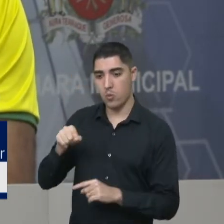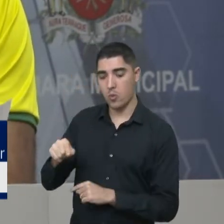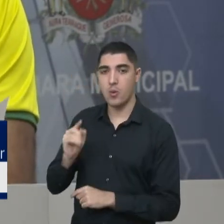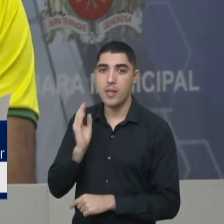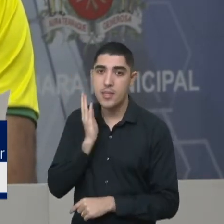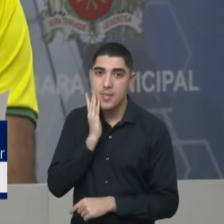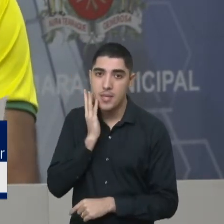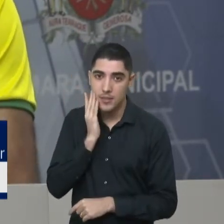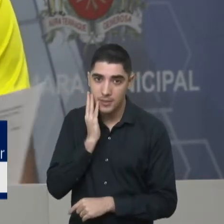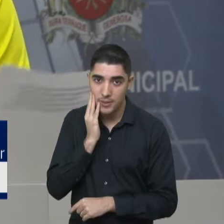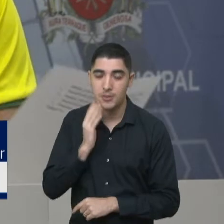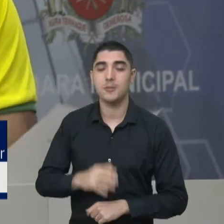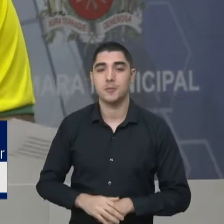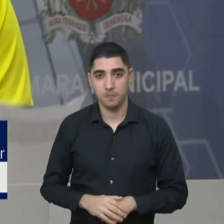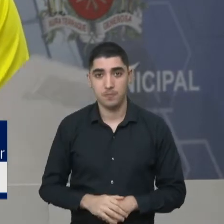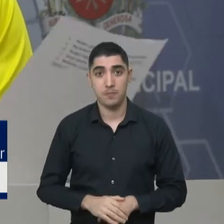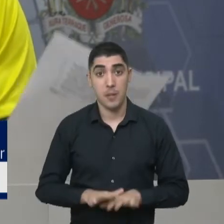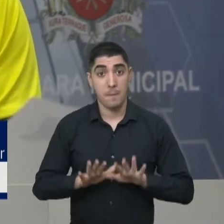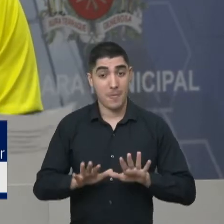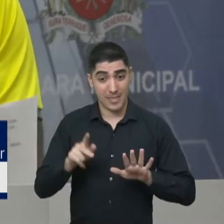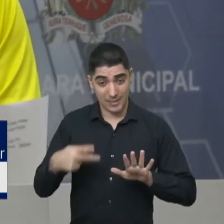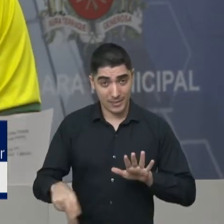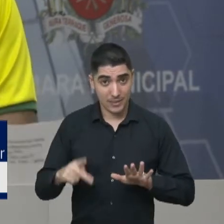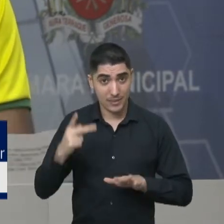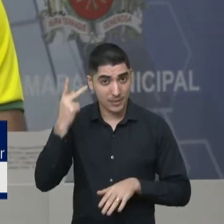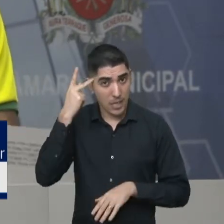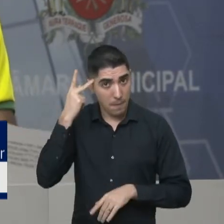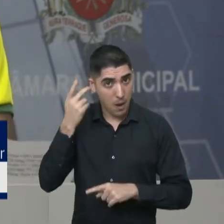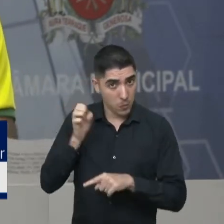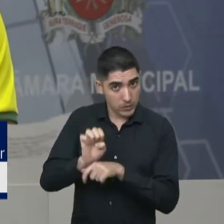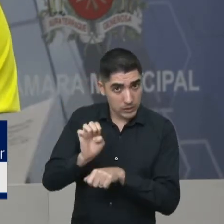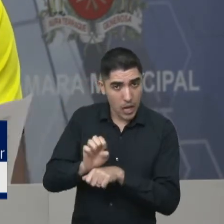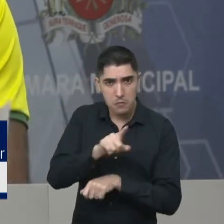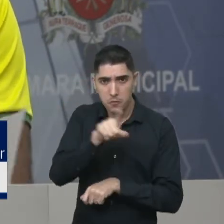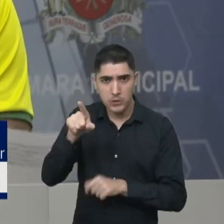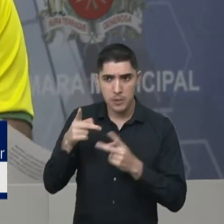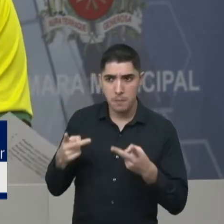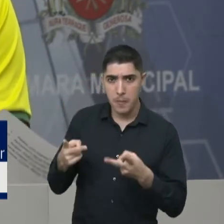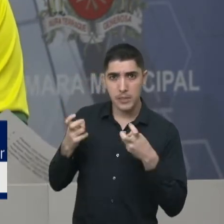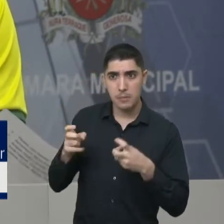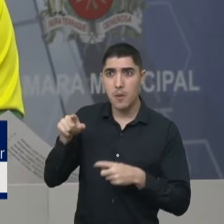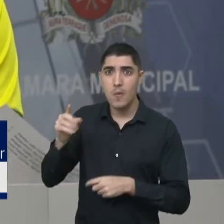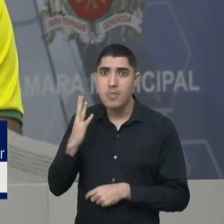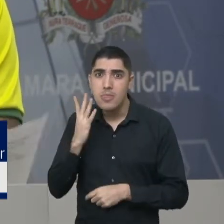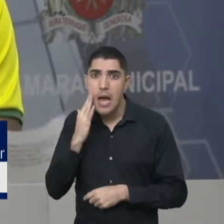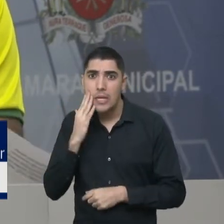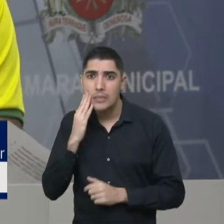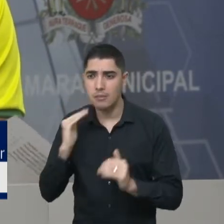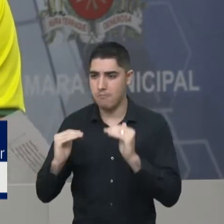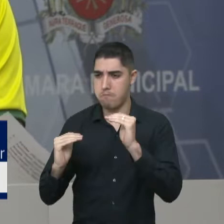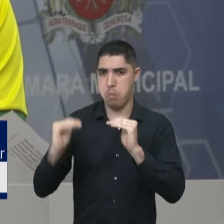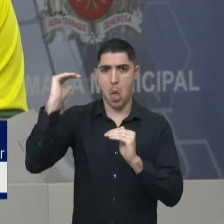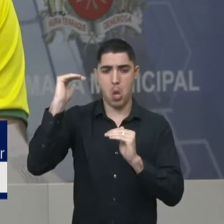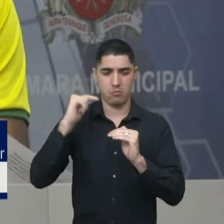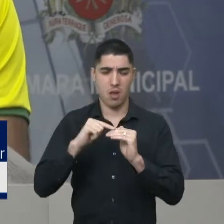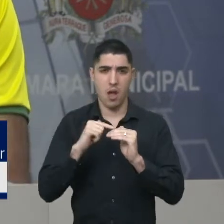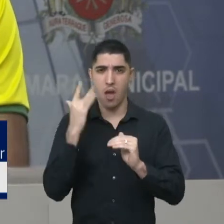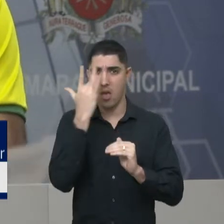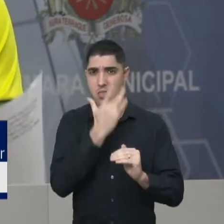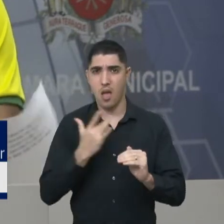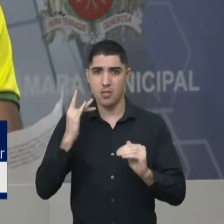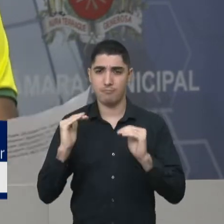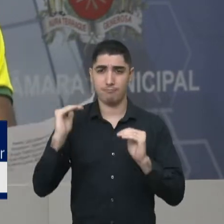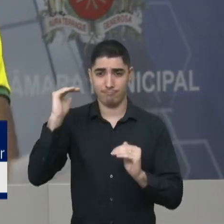Tarcísio. Mas a eleição em São Paulo, os senhores viram como é que foi a diferença, não é? Por falar em